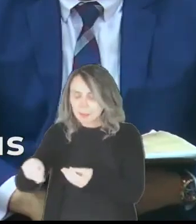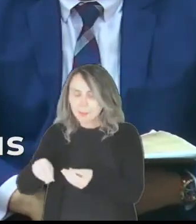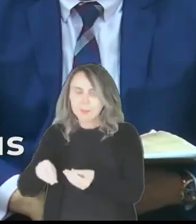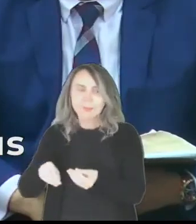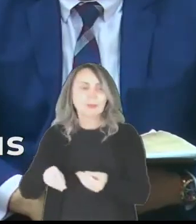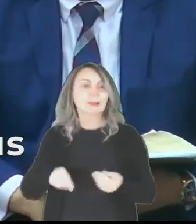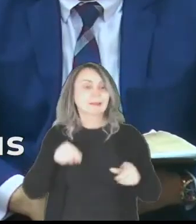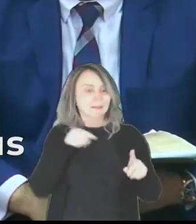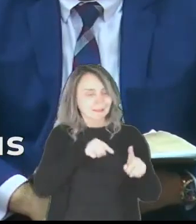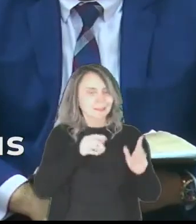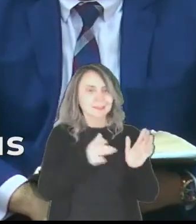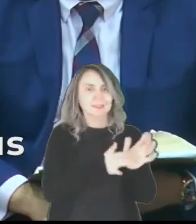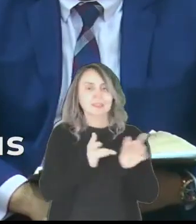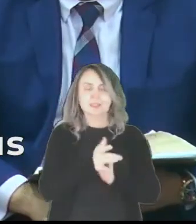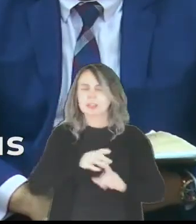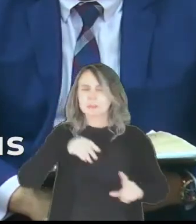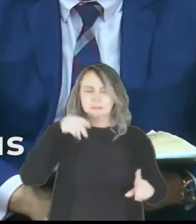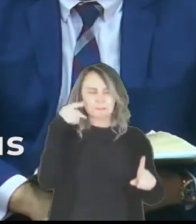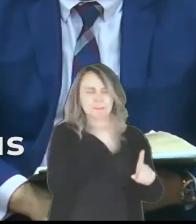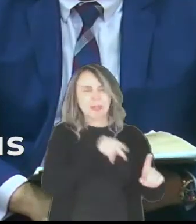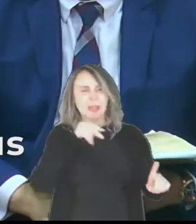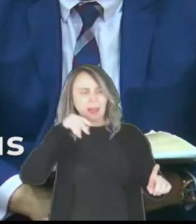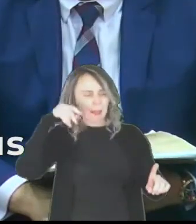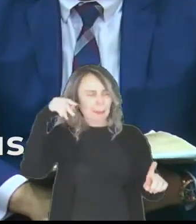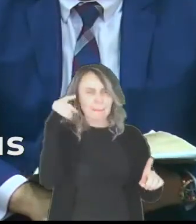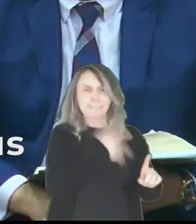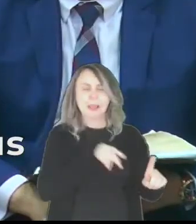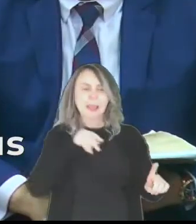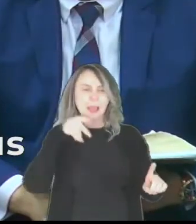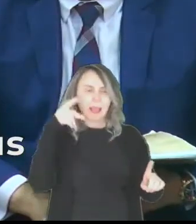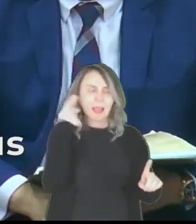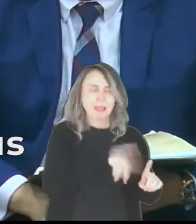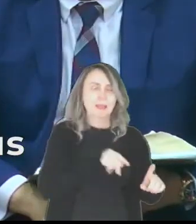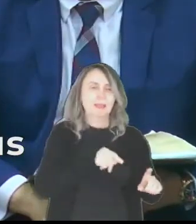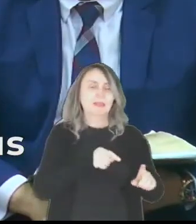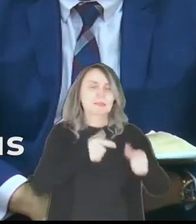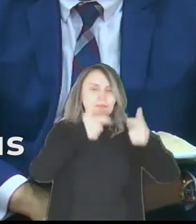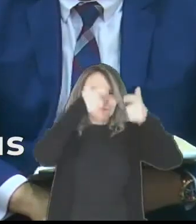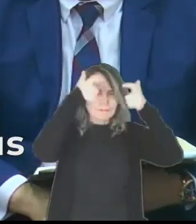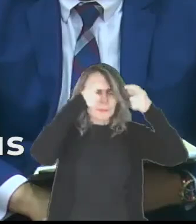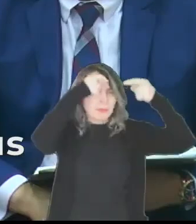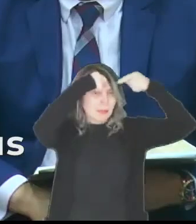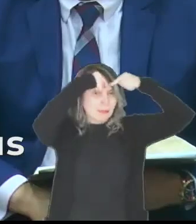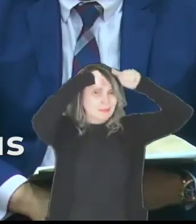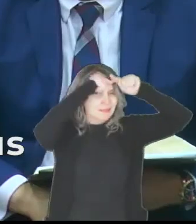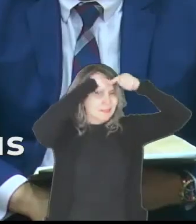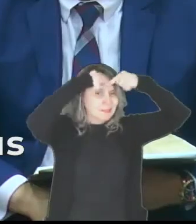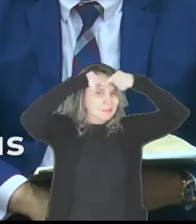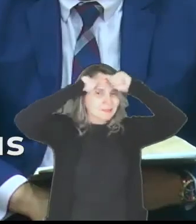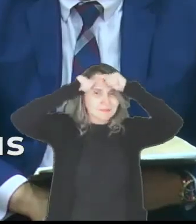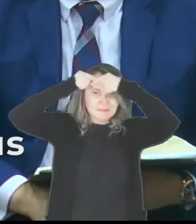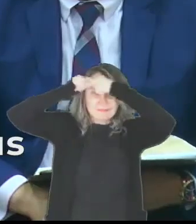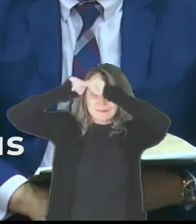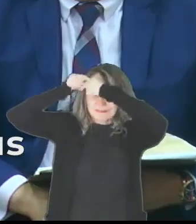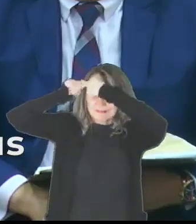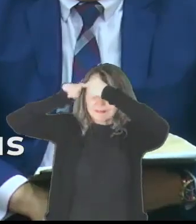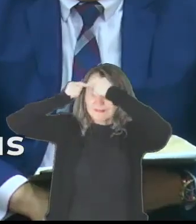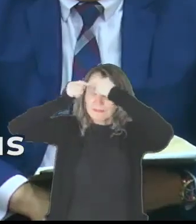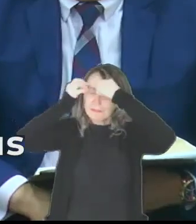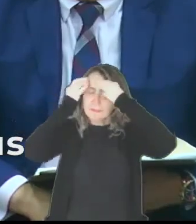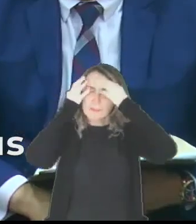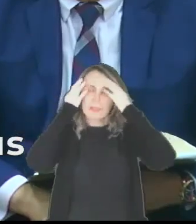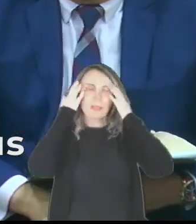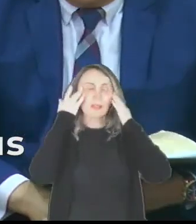fosse coroado de espinho, foi preciso que ele fosse triturado para produzir o azeite da